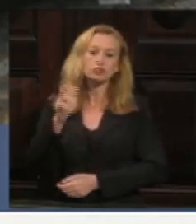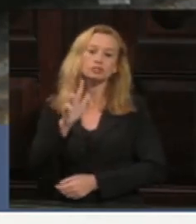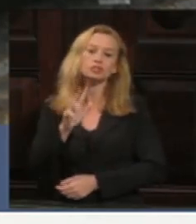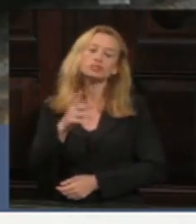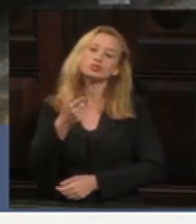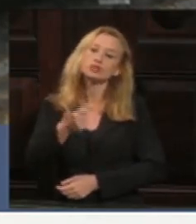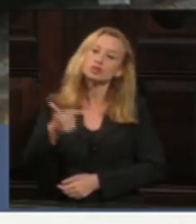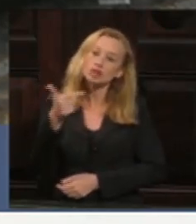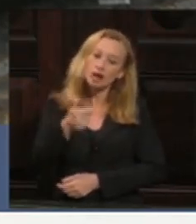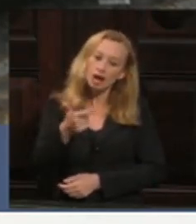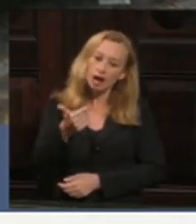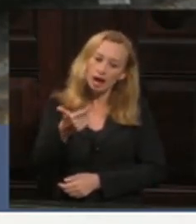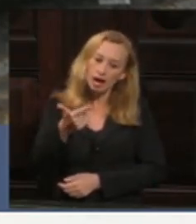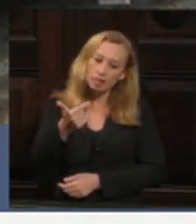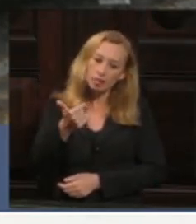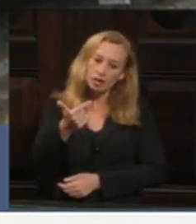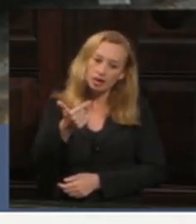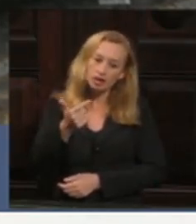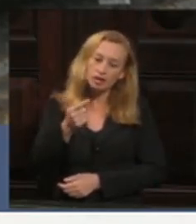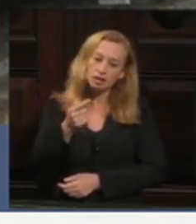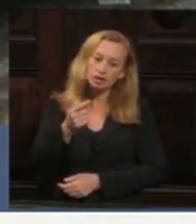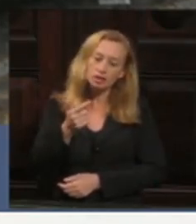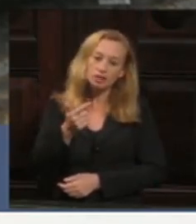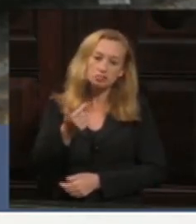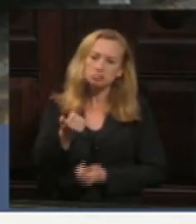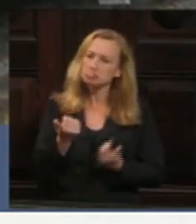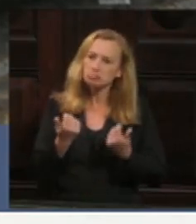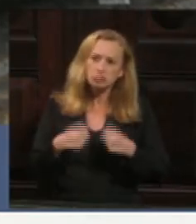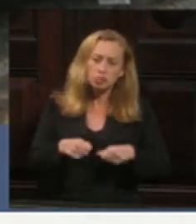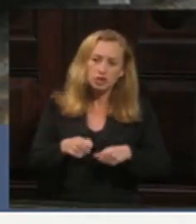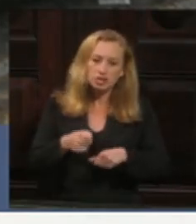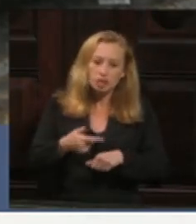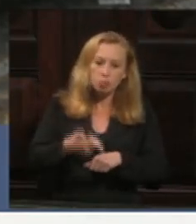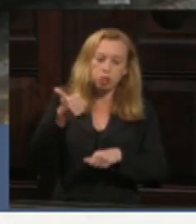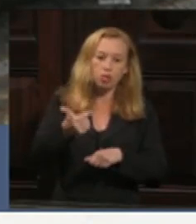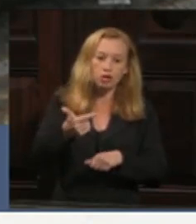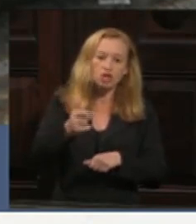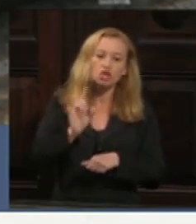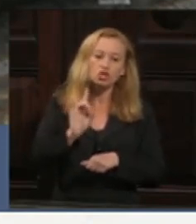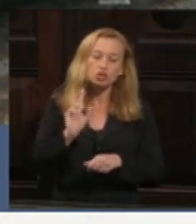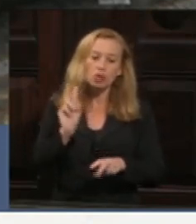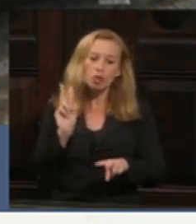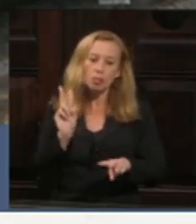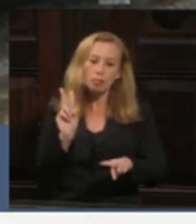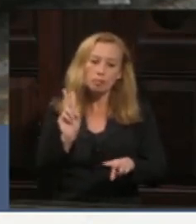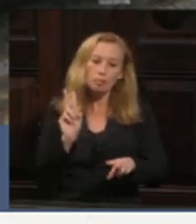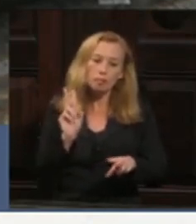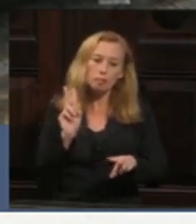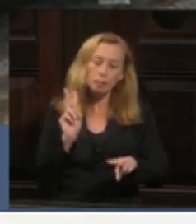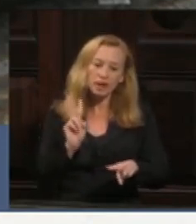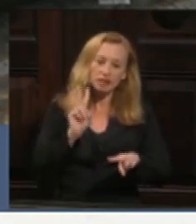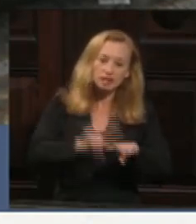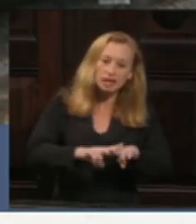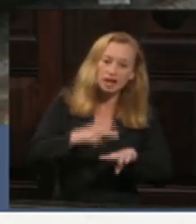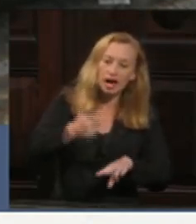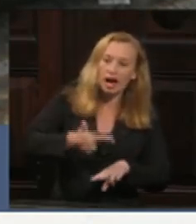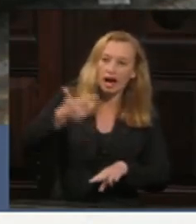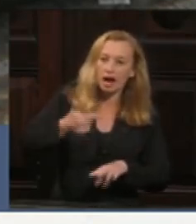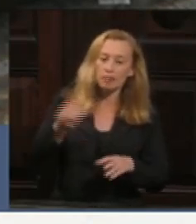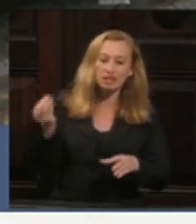sem disparar nenhum tiro, apreendeu dentro do aeroporto Tom